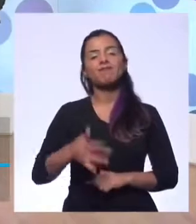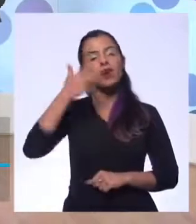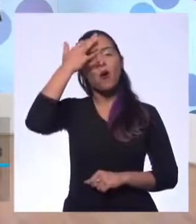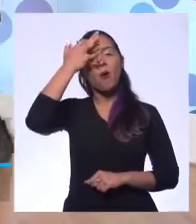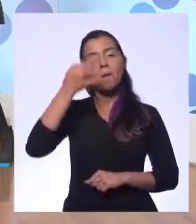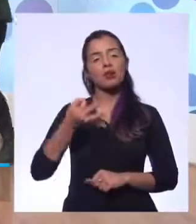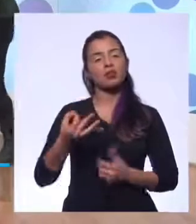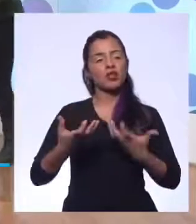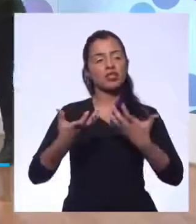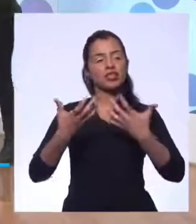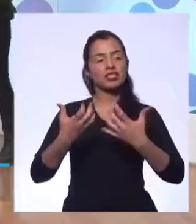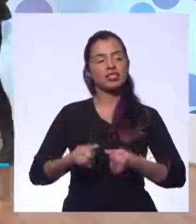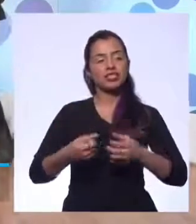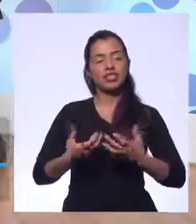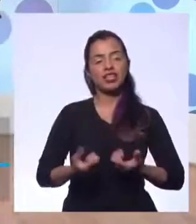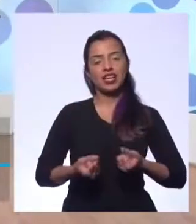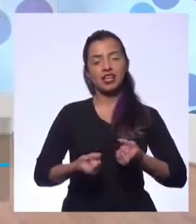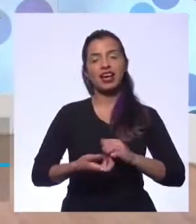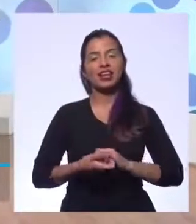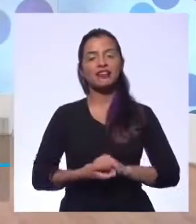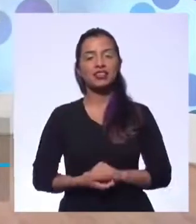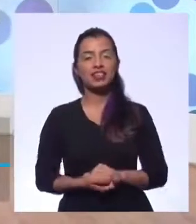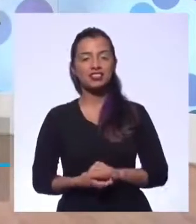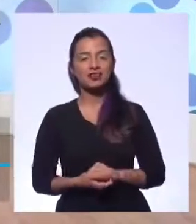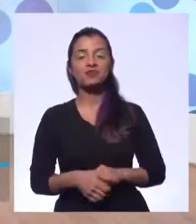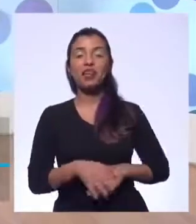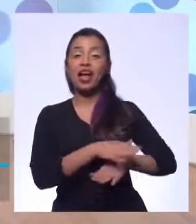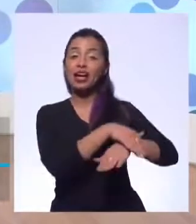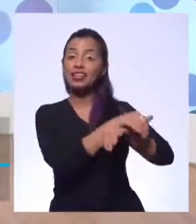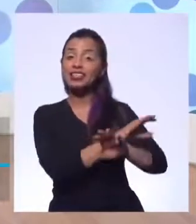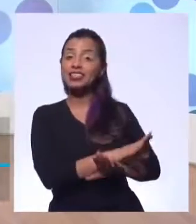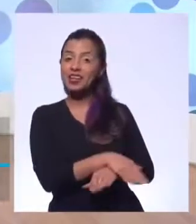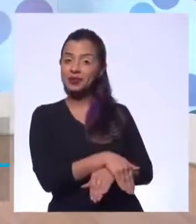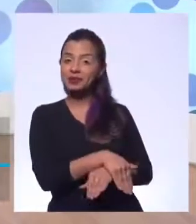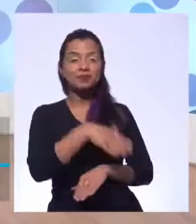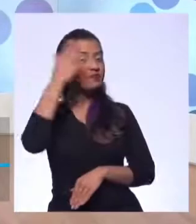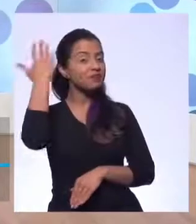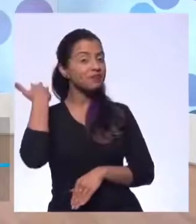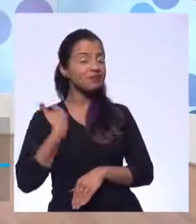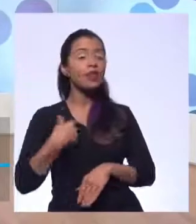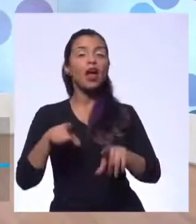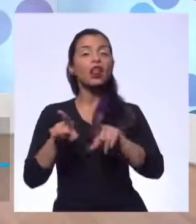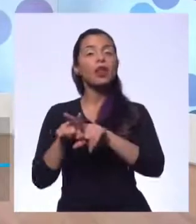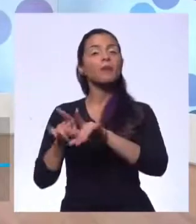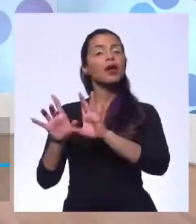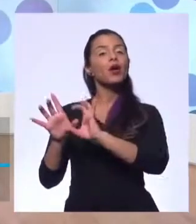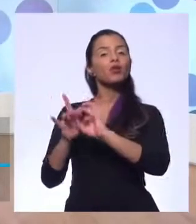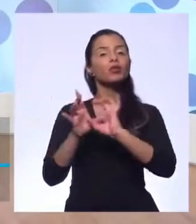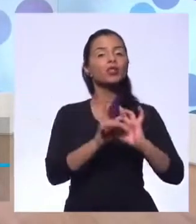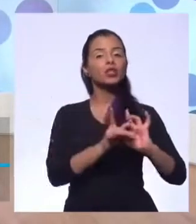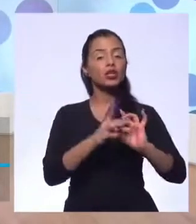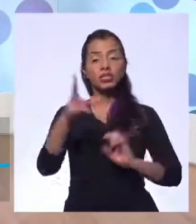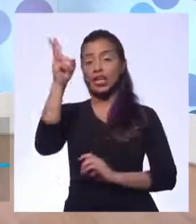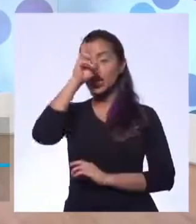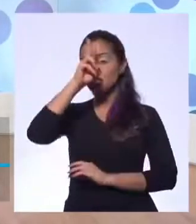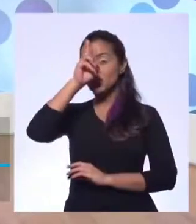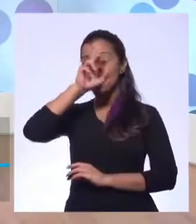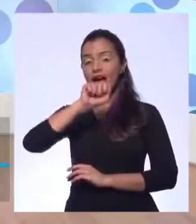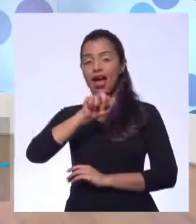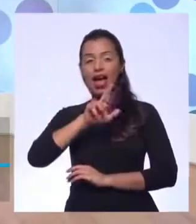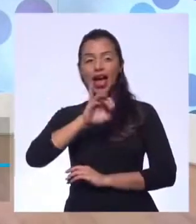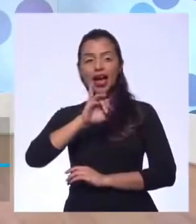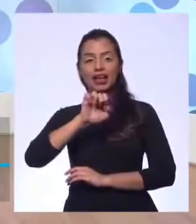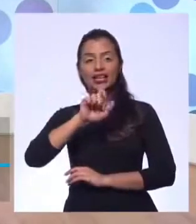mais. Isabela, Deixa eu abrir meu chat. lembro da intertextualidade com a história da Ariel. Perfeita. Quem respondeu?